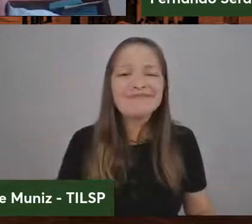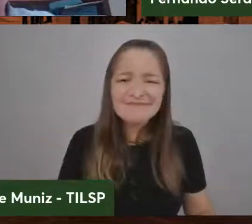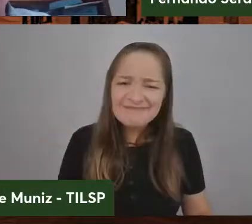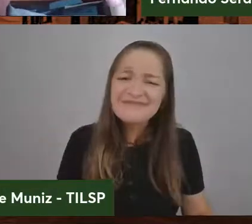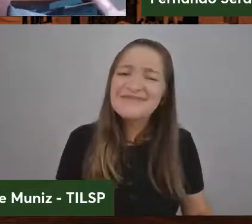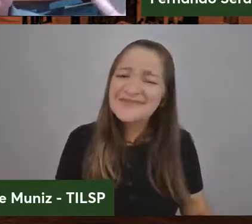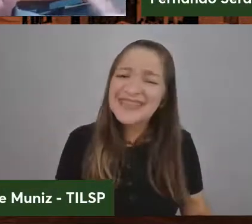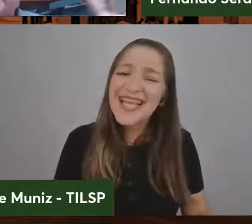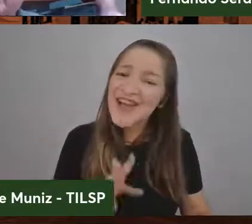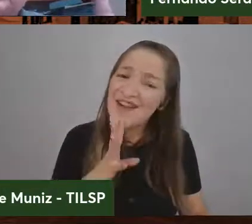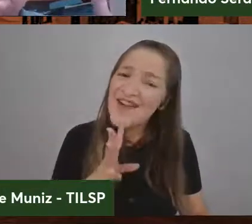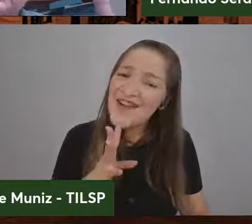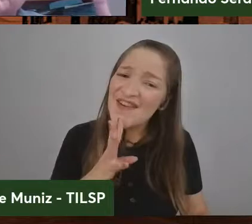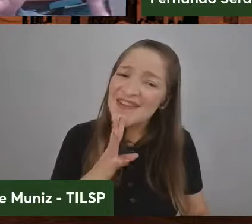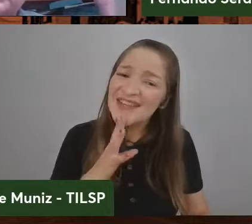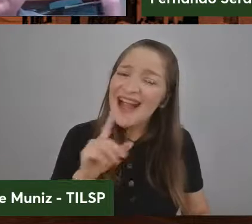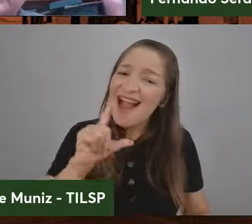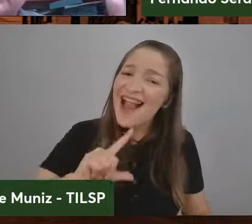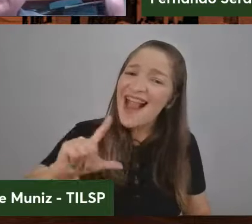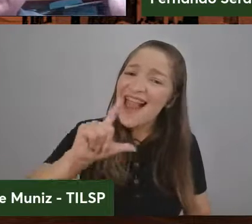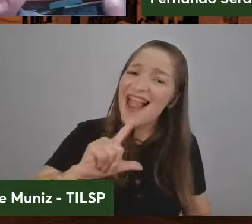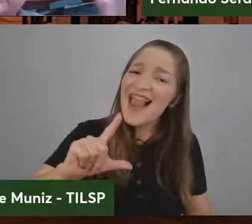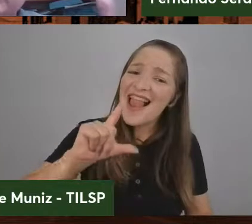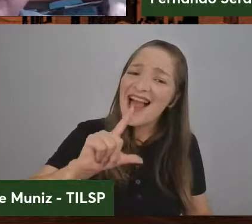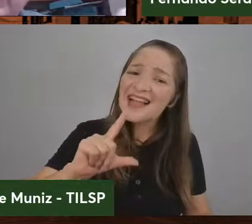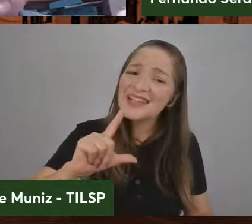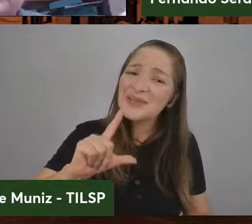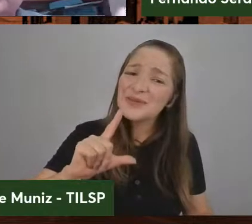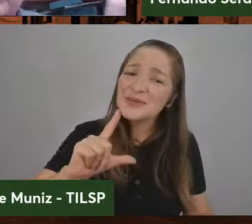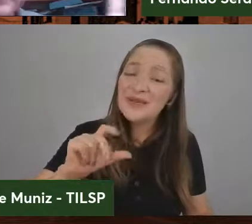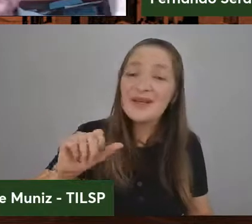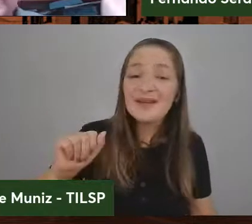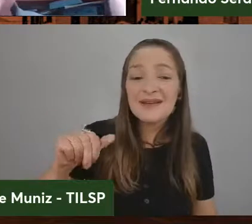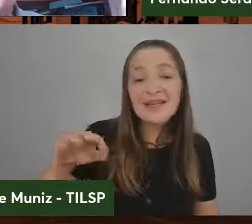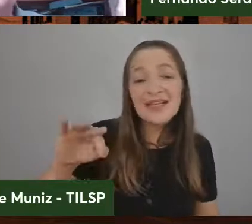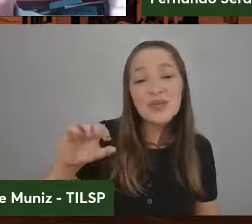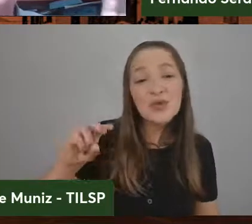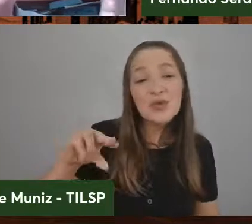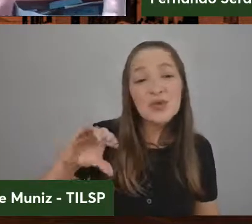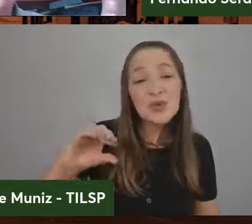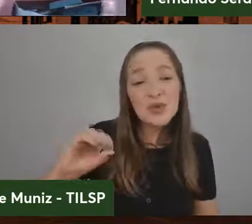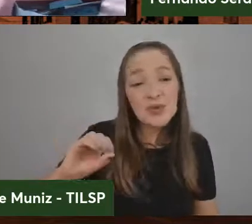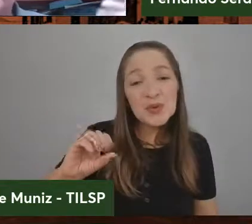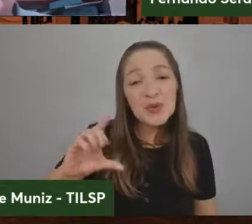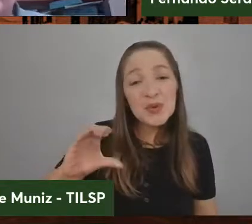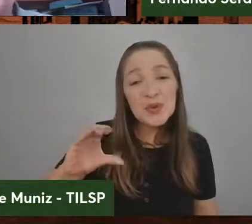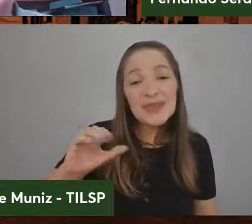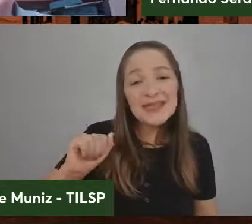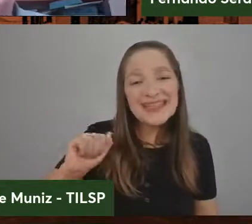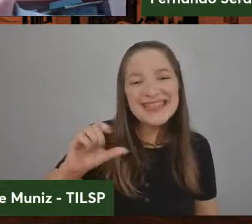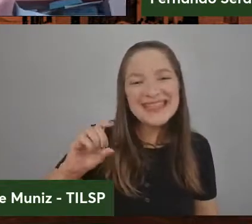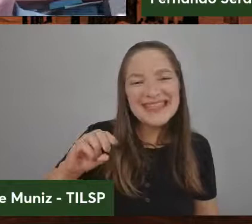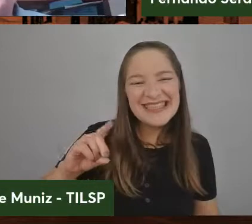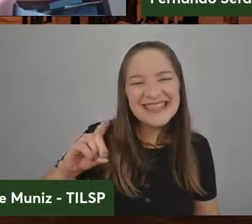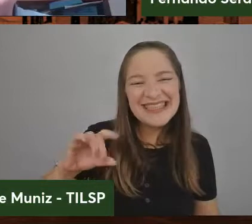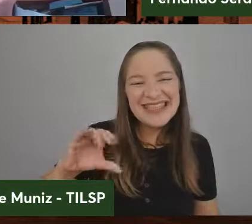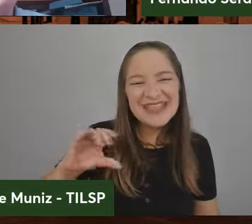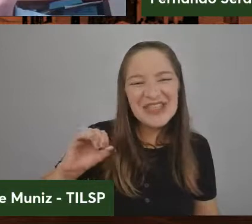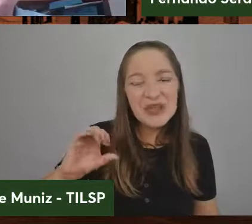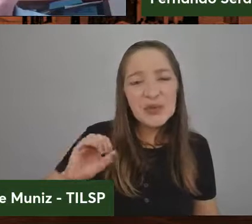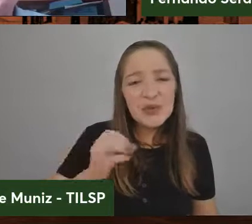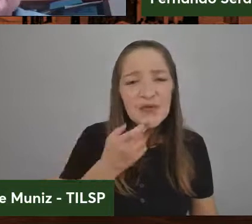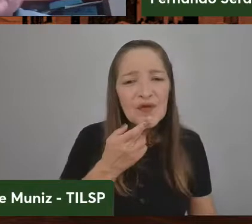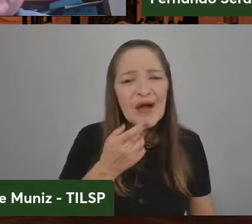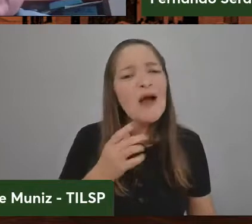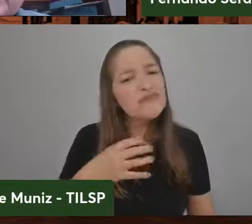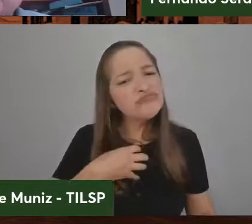pouco da literatura, como diria o Antônio Cândido, nosso grande crítico, é uma forma de